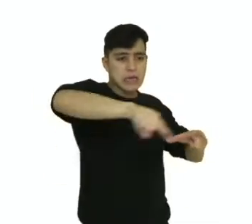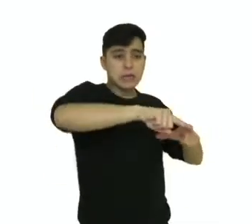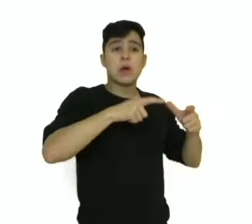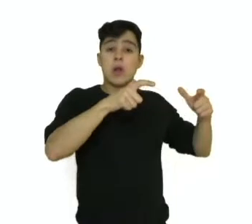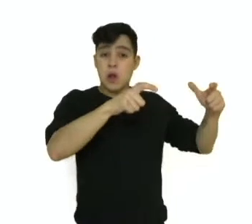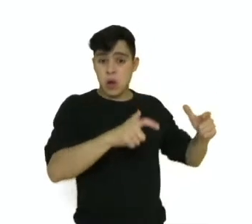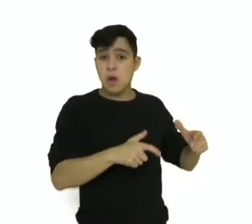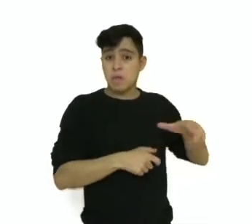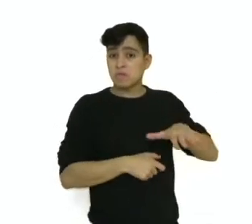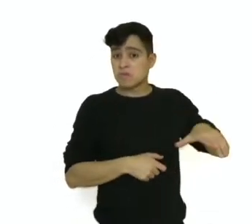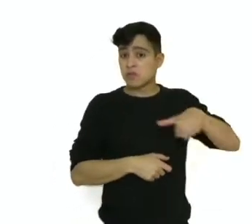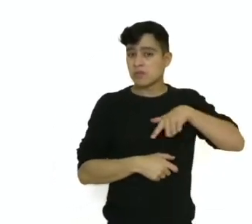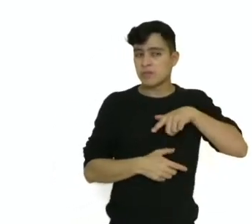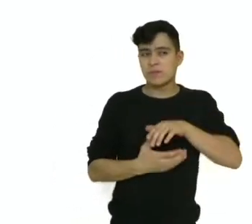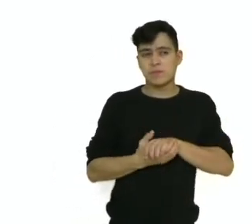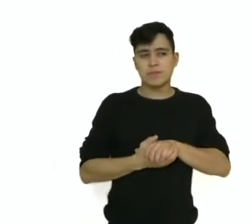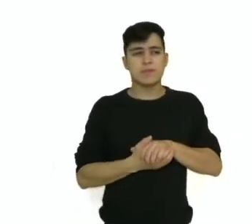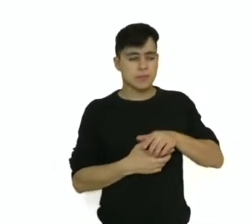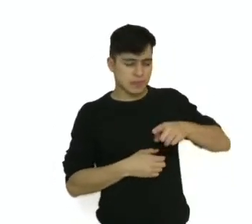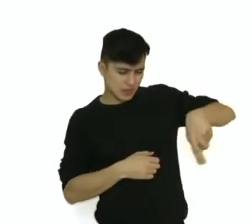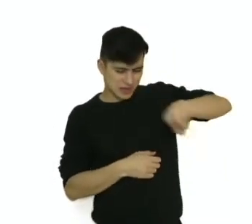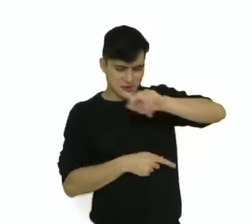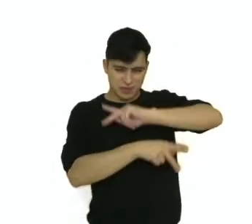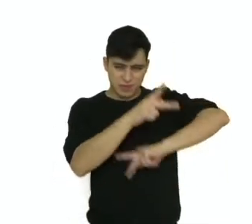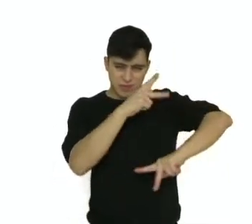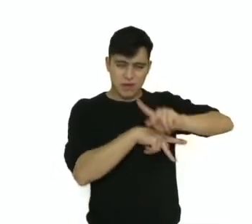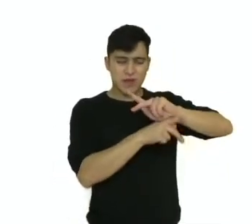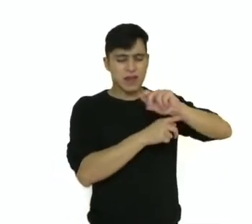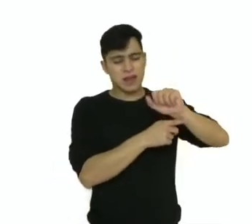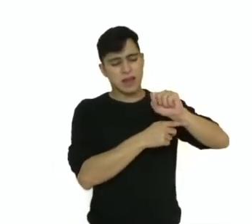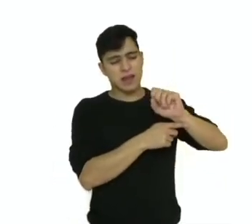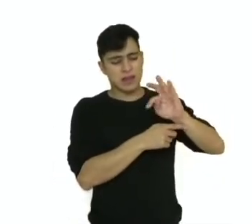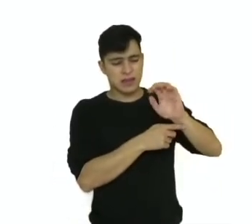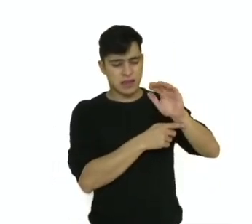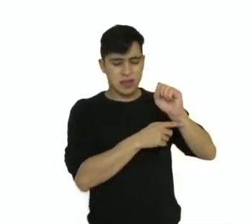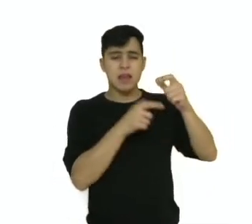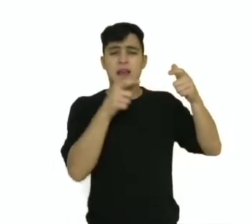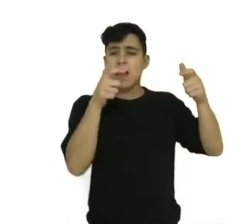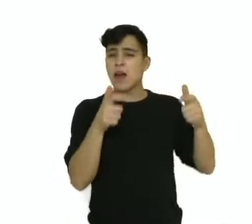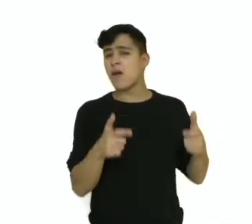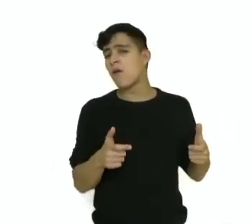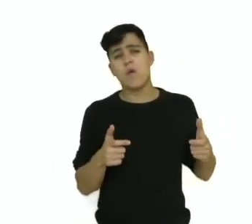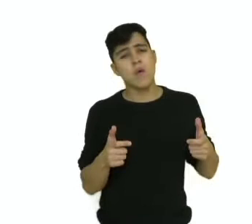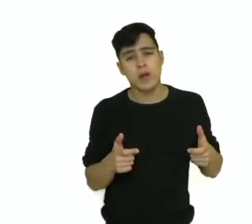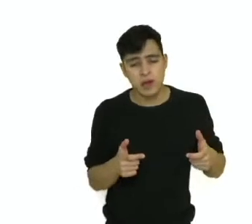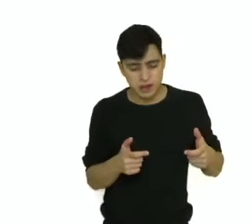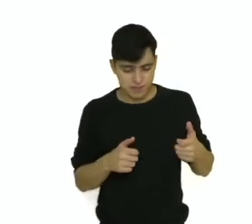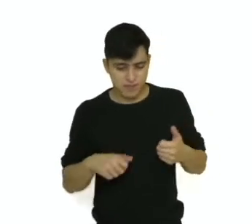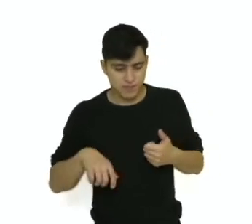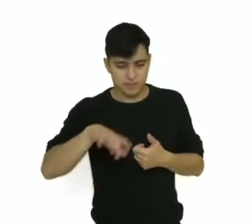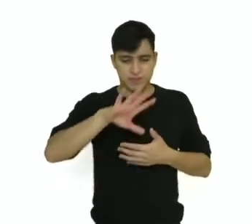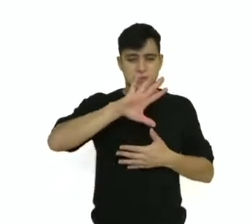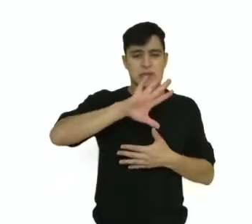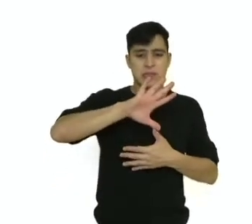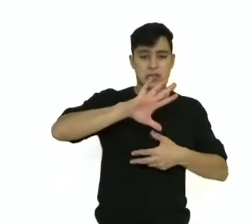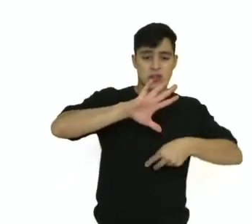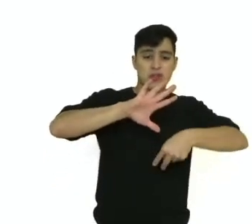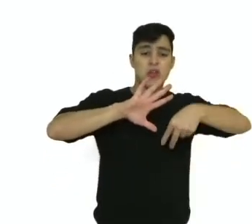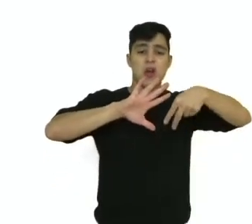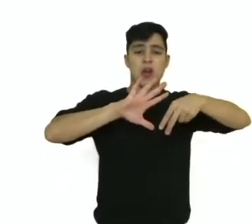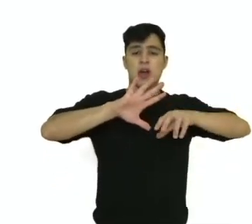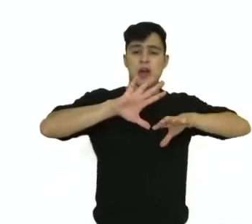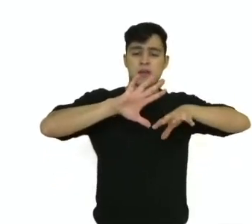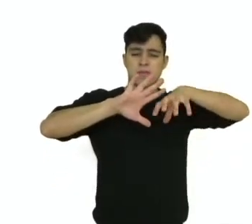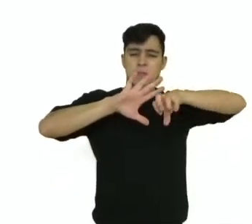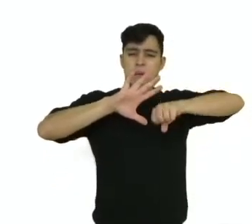Os astecas ou mexicas, né, são povos originários do norte da América, onde viveram